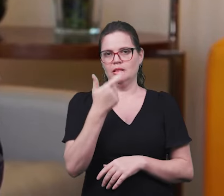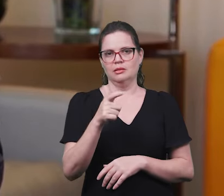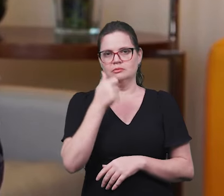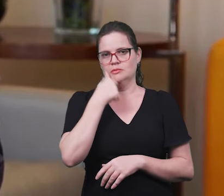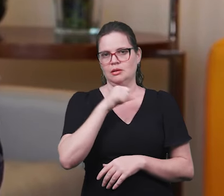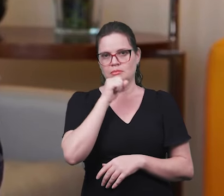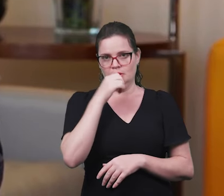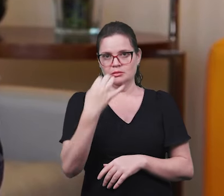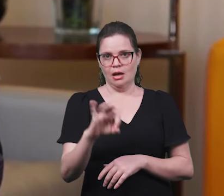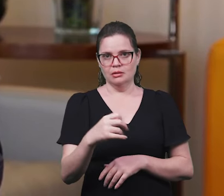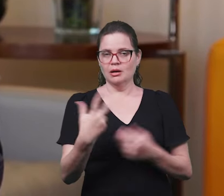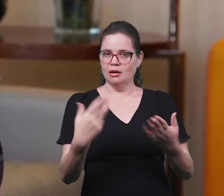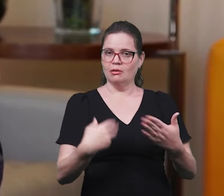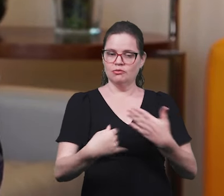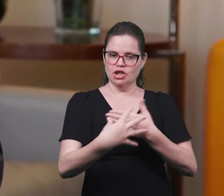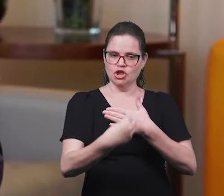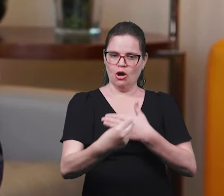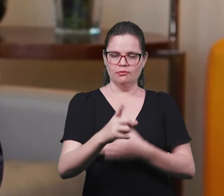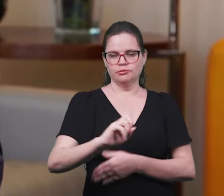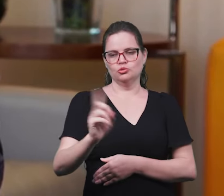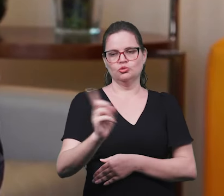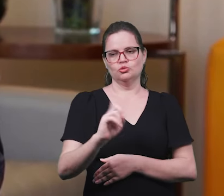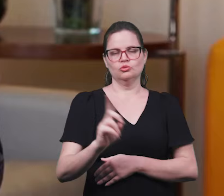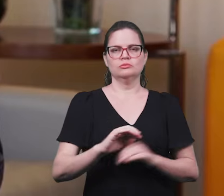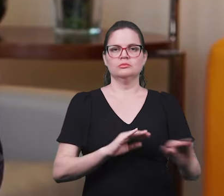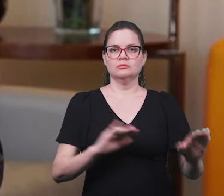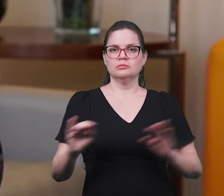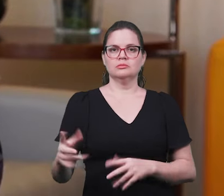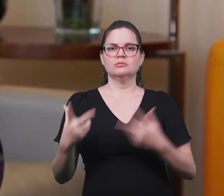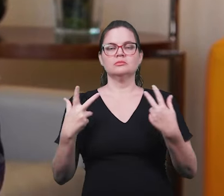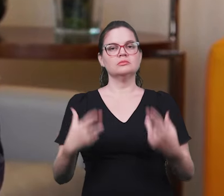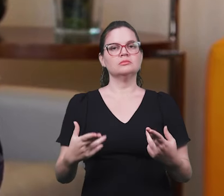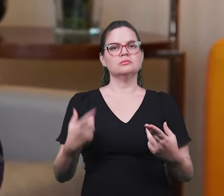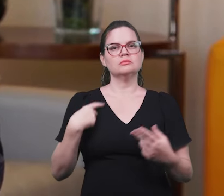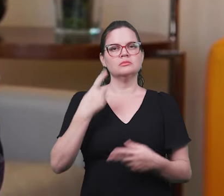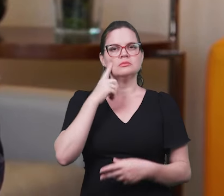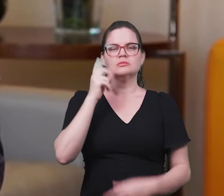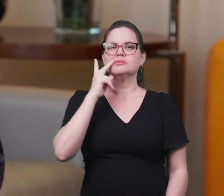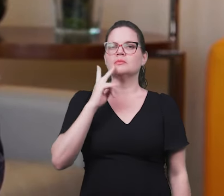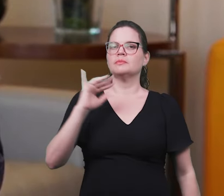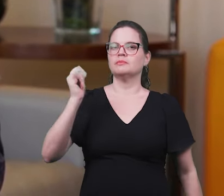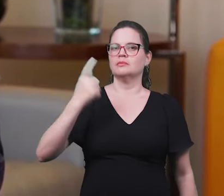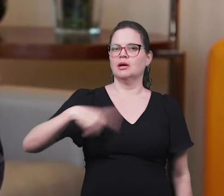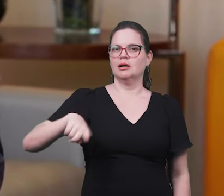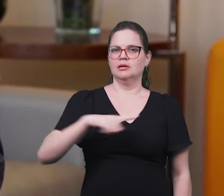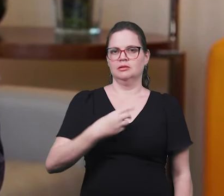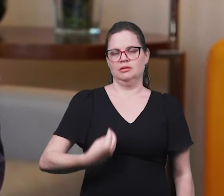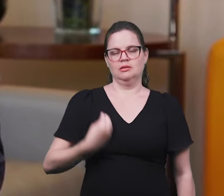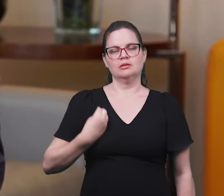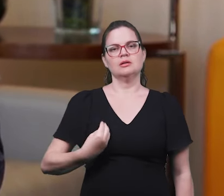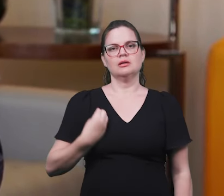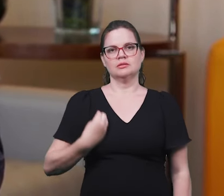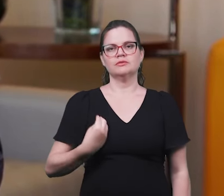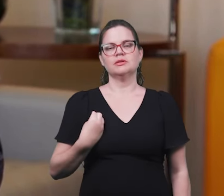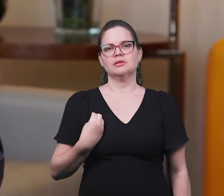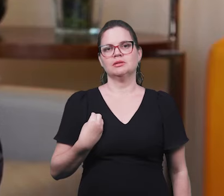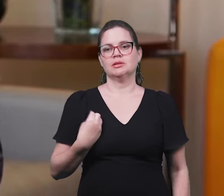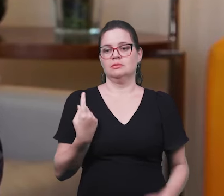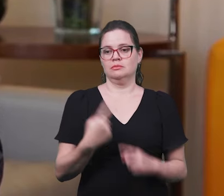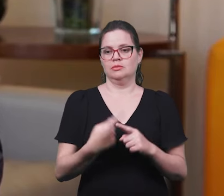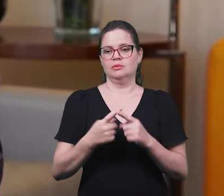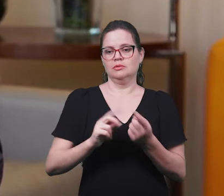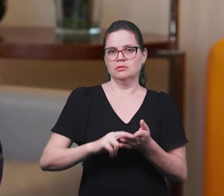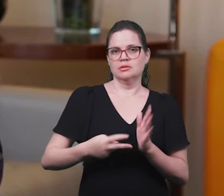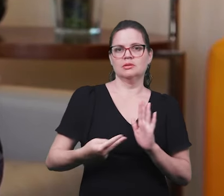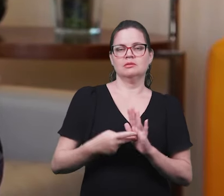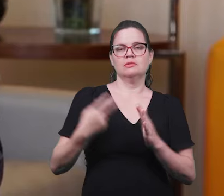vejam, né, os amigos que estão participando conosco, né, aquilo que é o pai na vida do homem, né? E no sentido